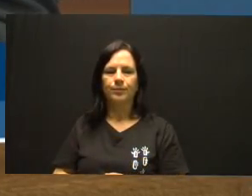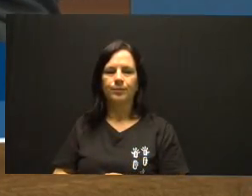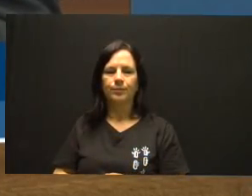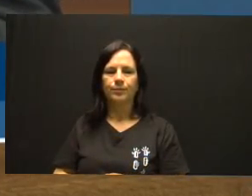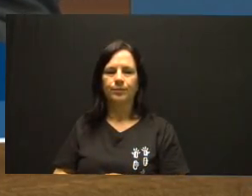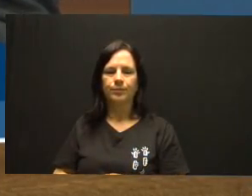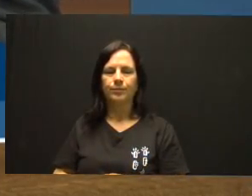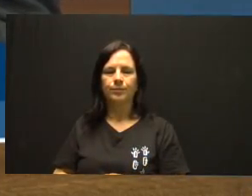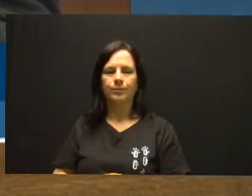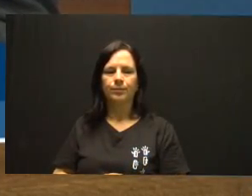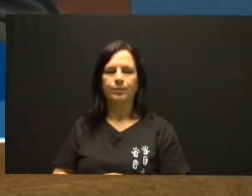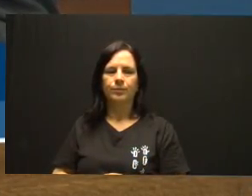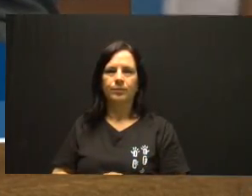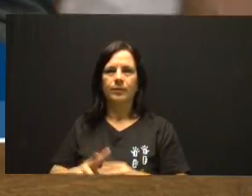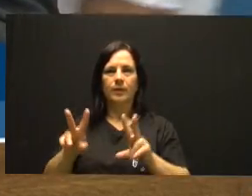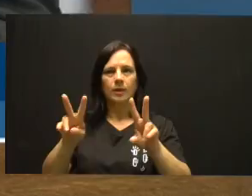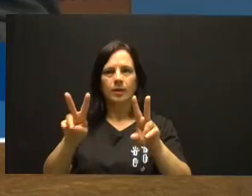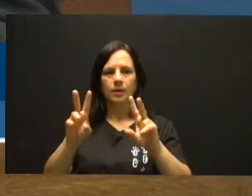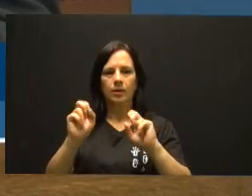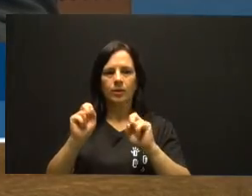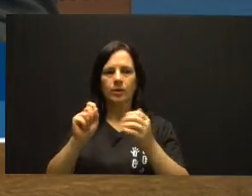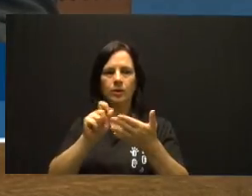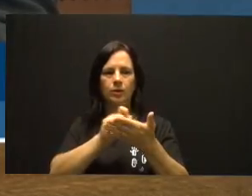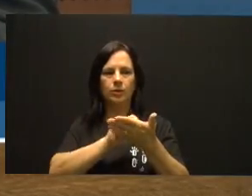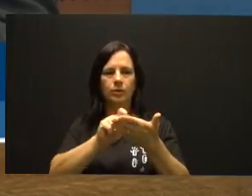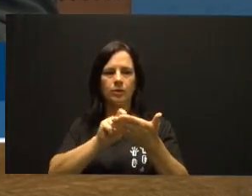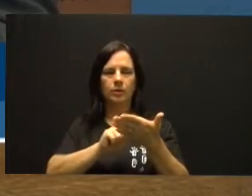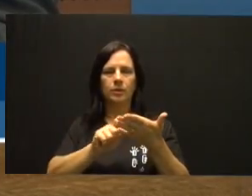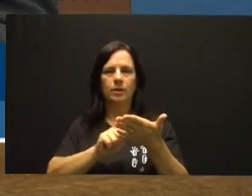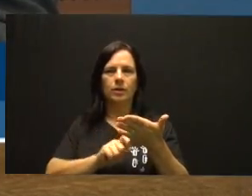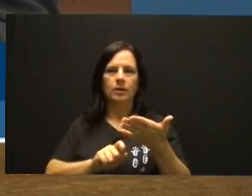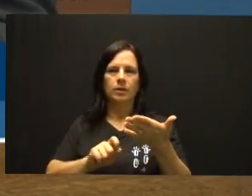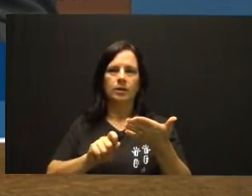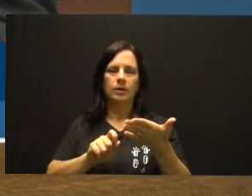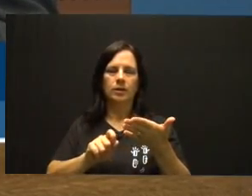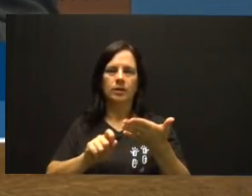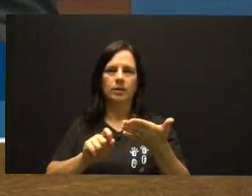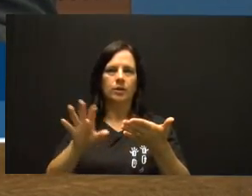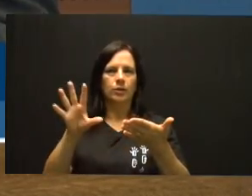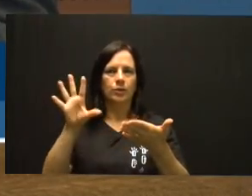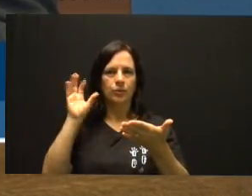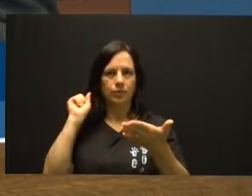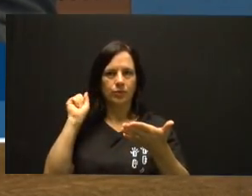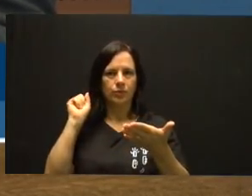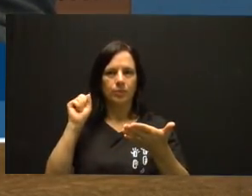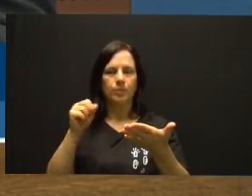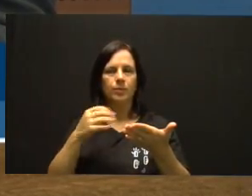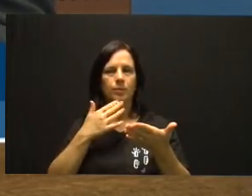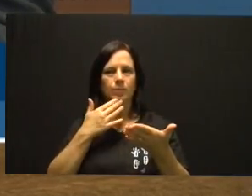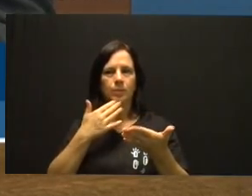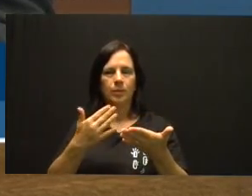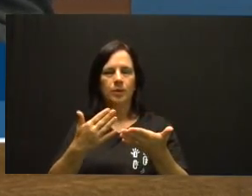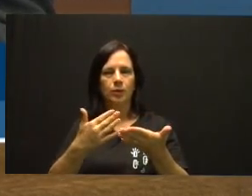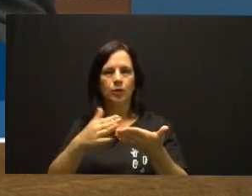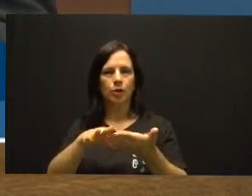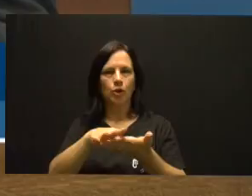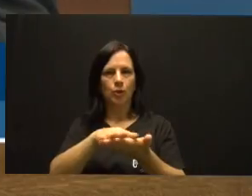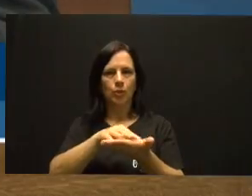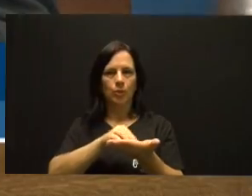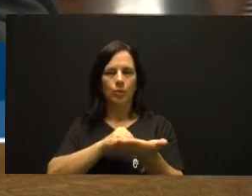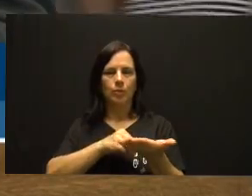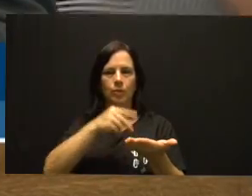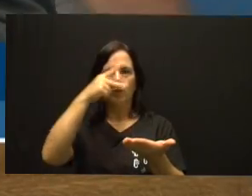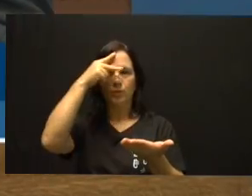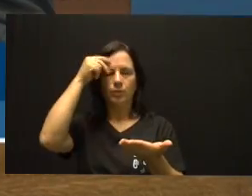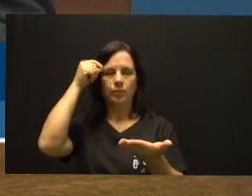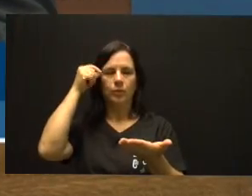Pelo exposto, requeiro observadas as formalidades regimentais e ouvido do outro plenário, que encaminha ao excelentíssimo